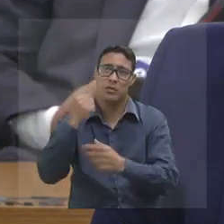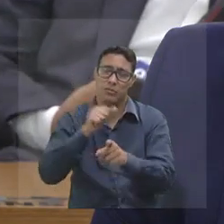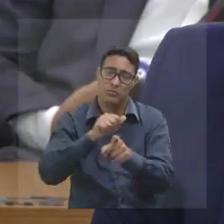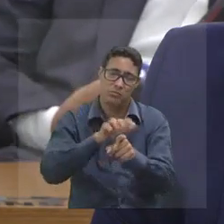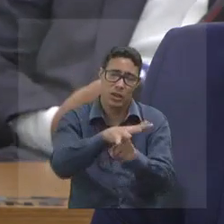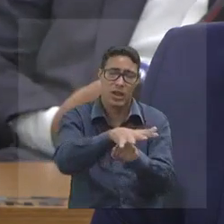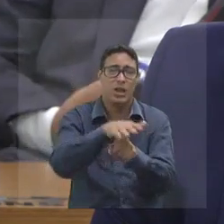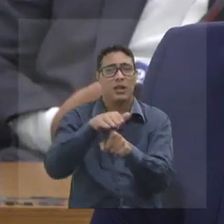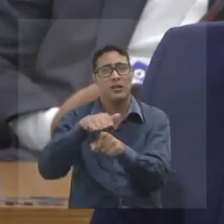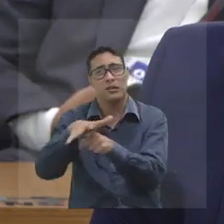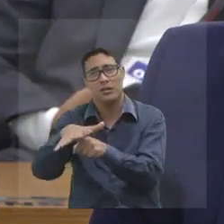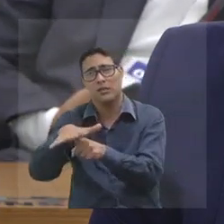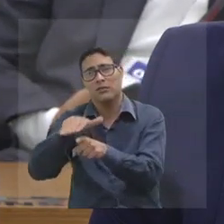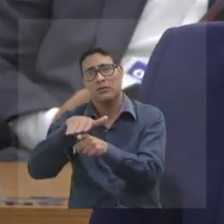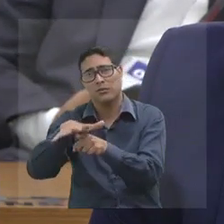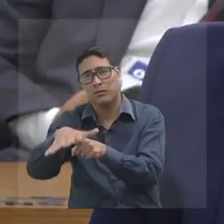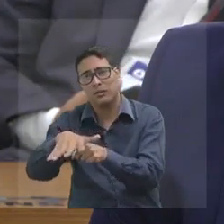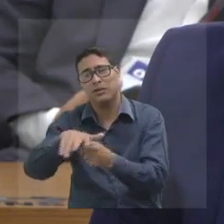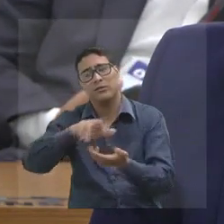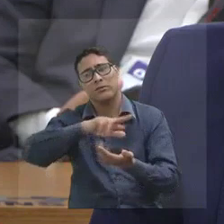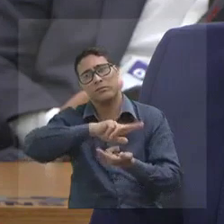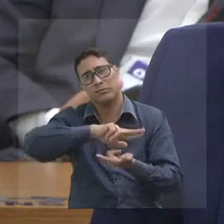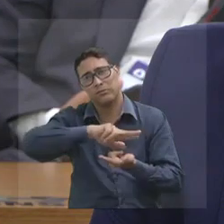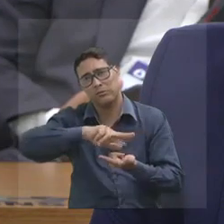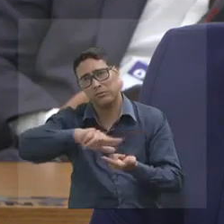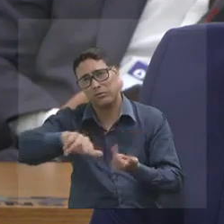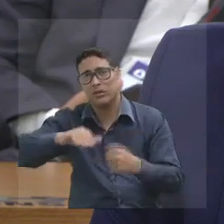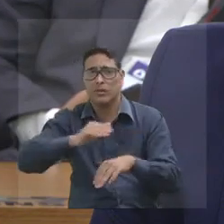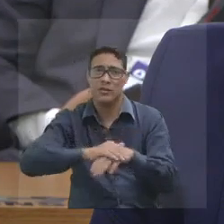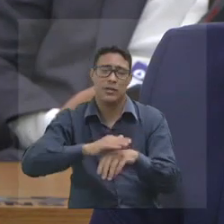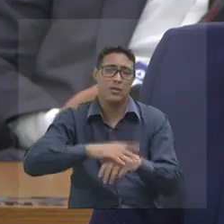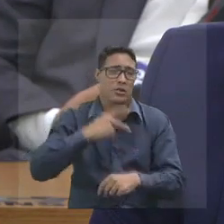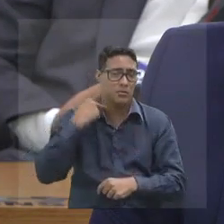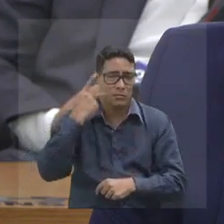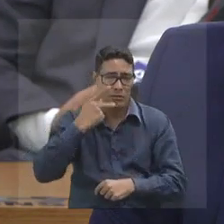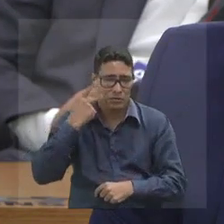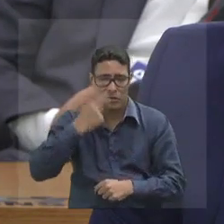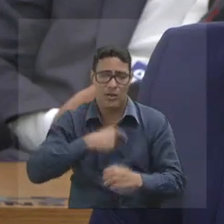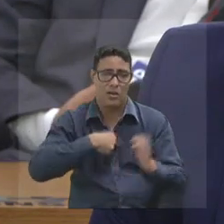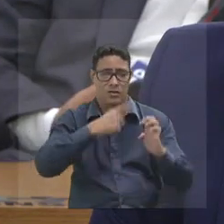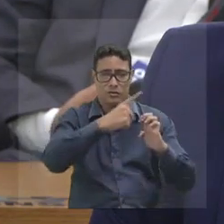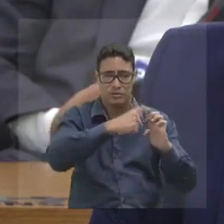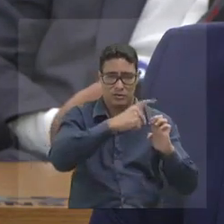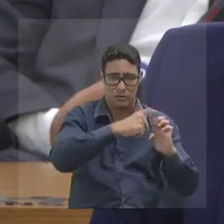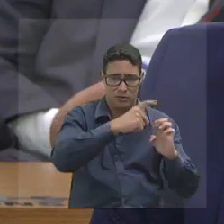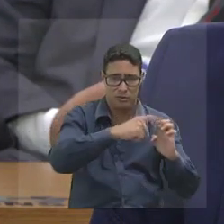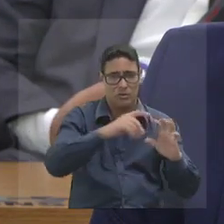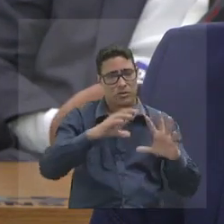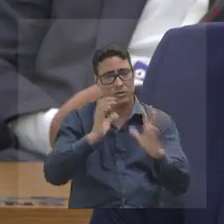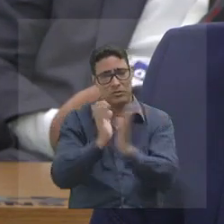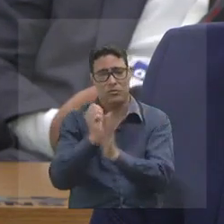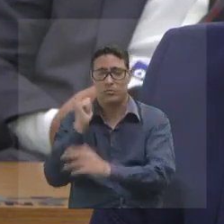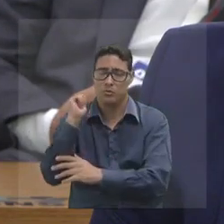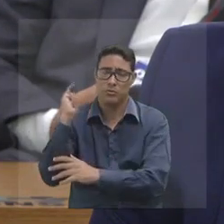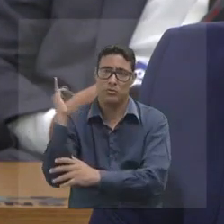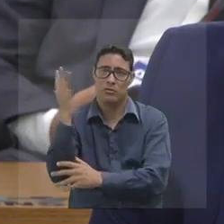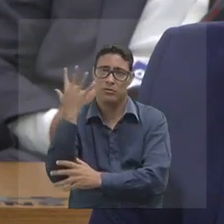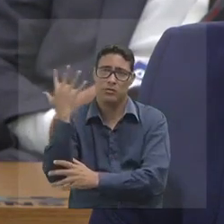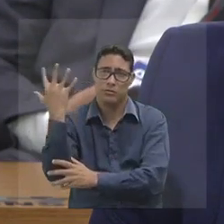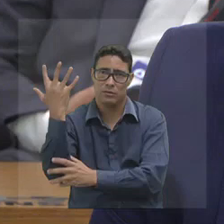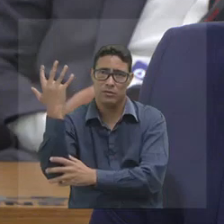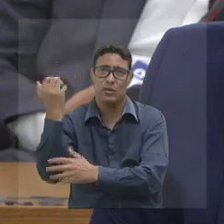de solicitações tanto de parlamentar de empreendedores de ambientalistas a gente sabe